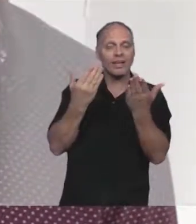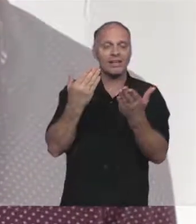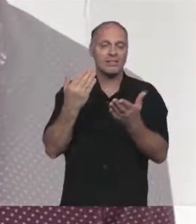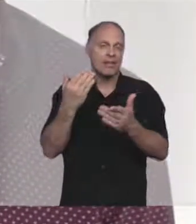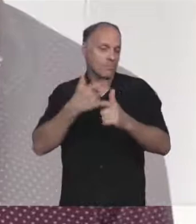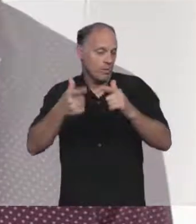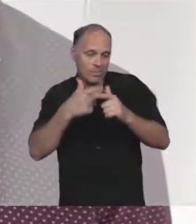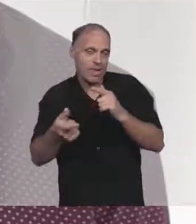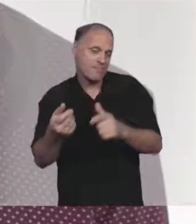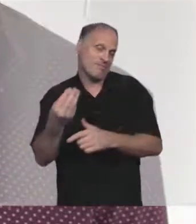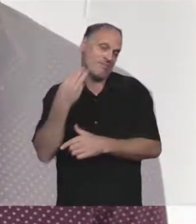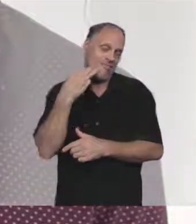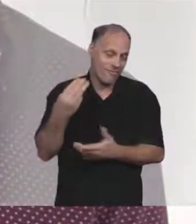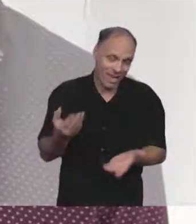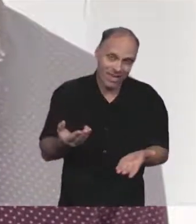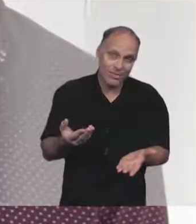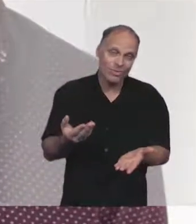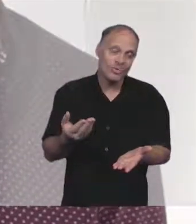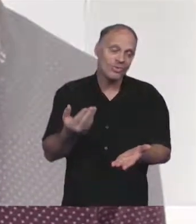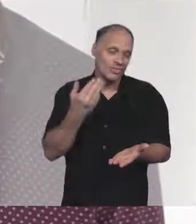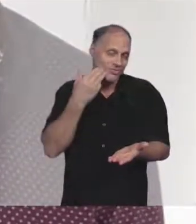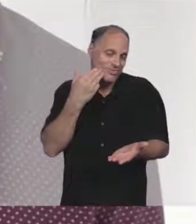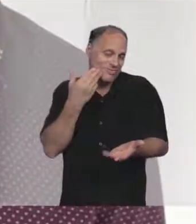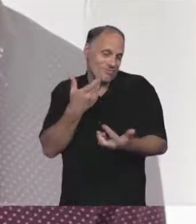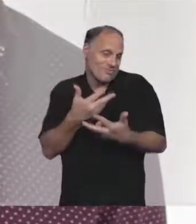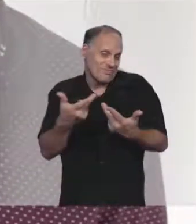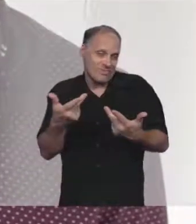de falhas,